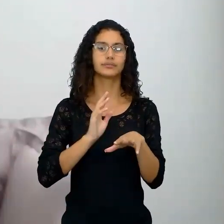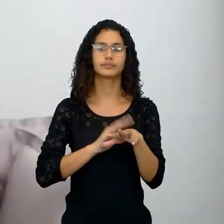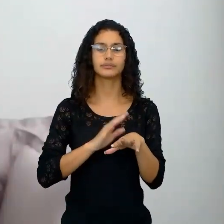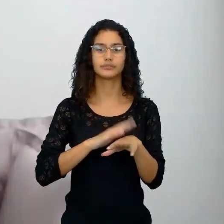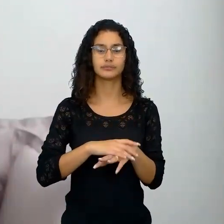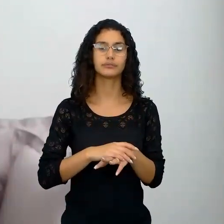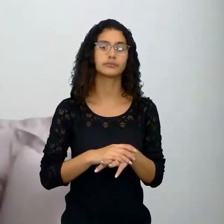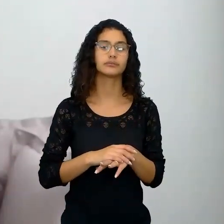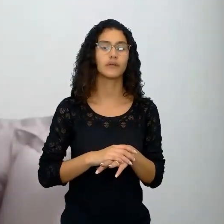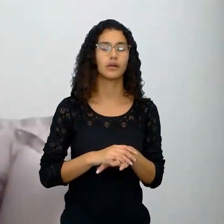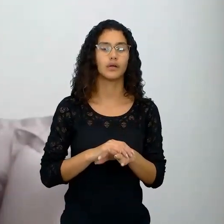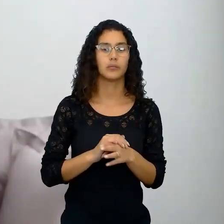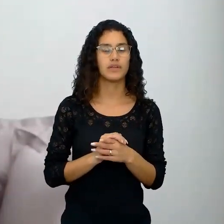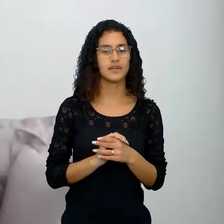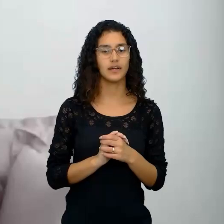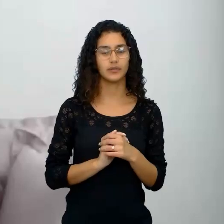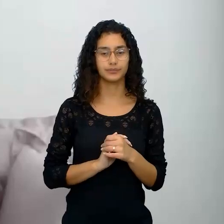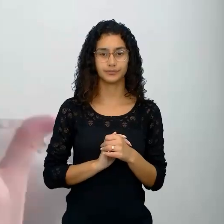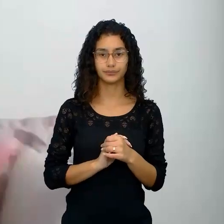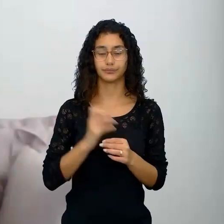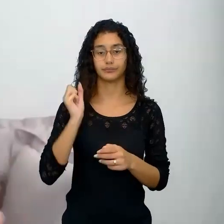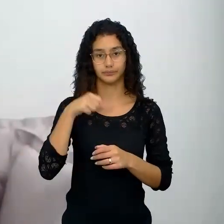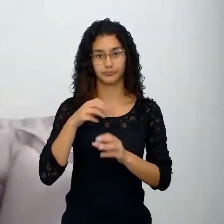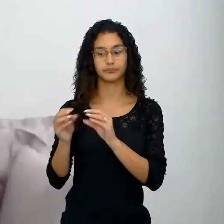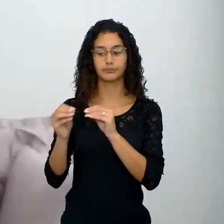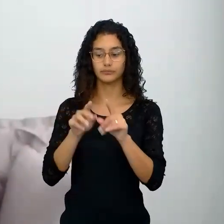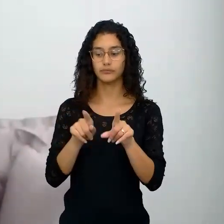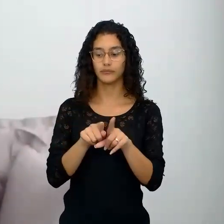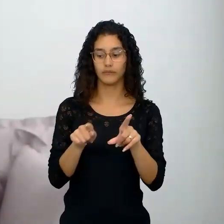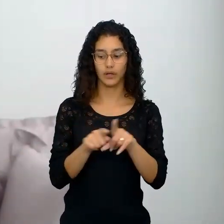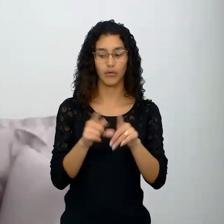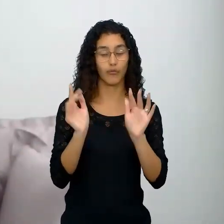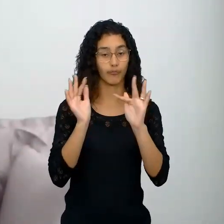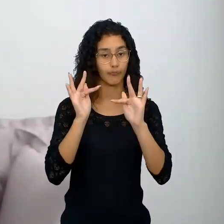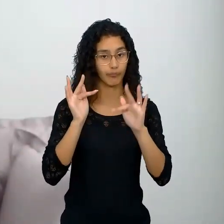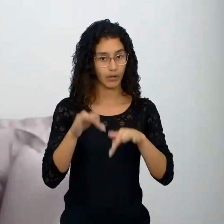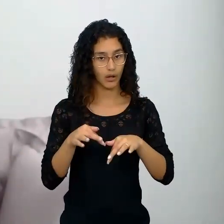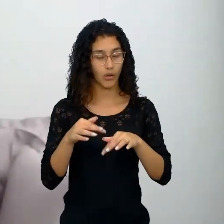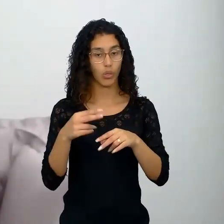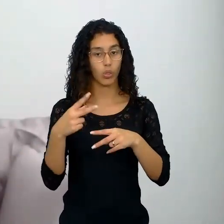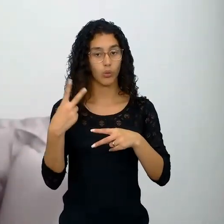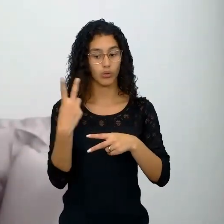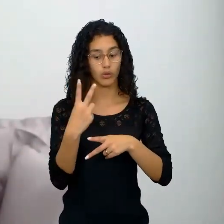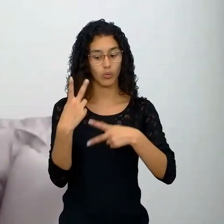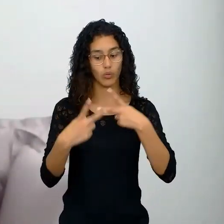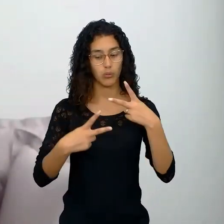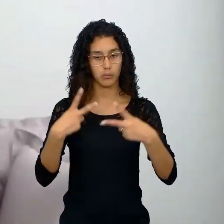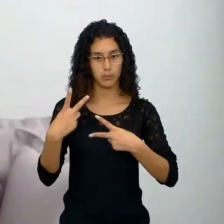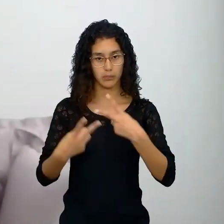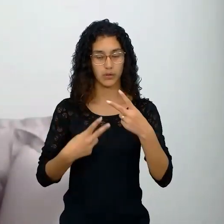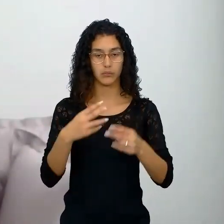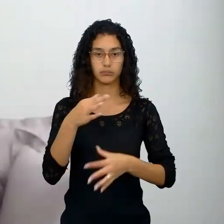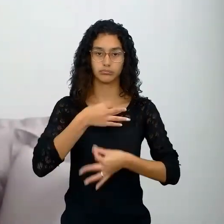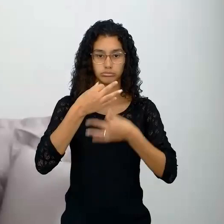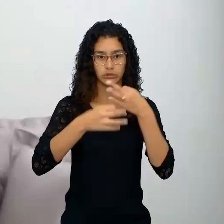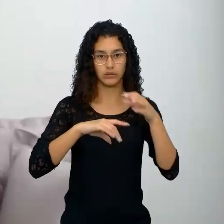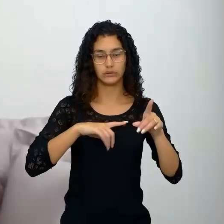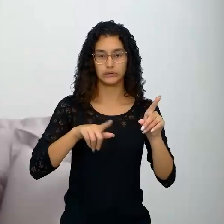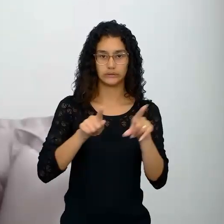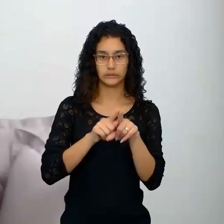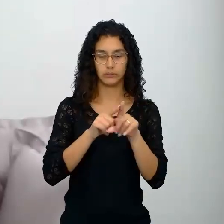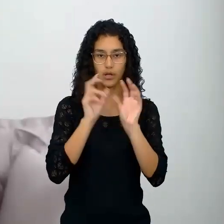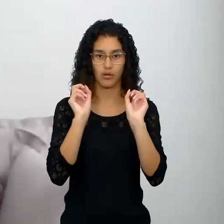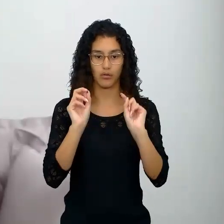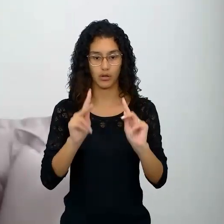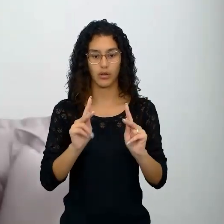pauta, mas vamos sim trazer, principalmente aí para o final do segundo bimestre, algum comentário no que diz respeito a isso,